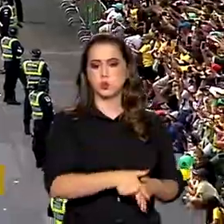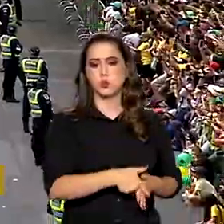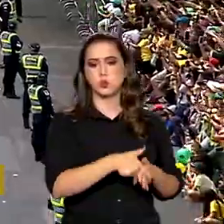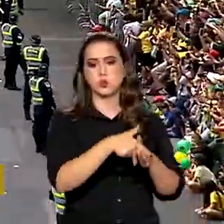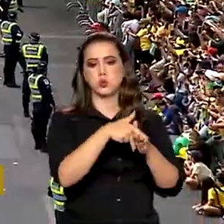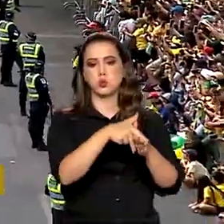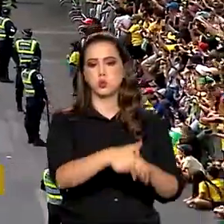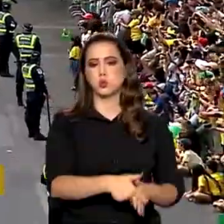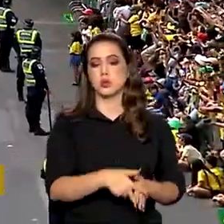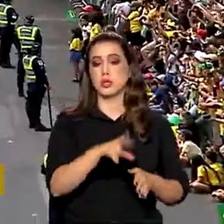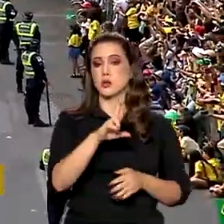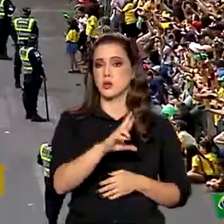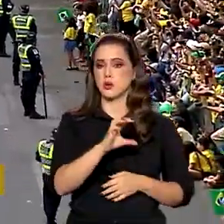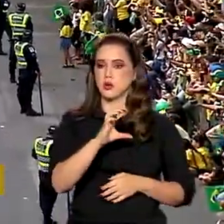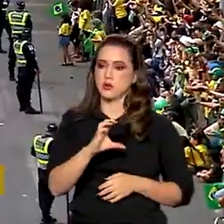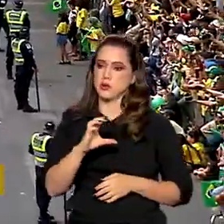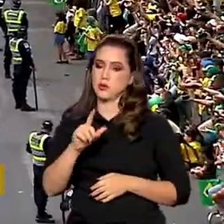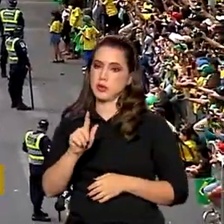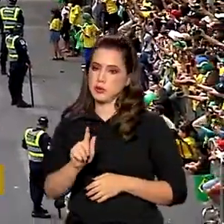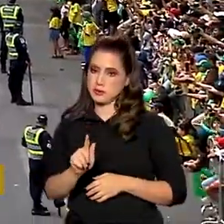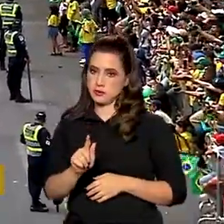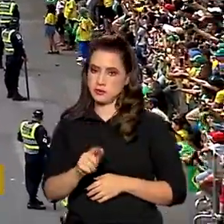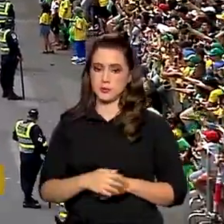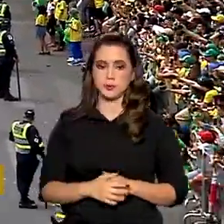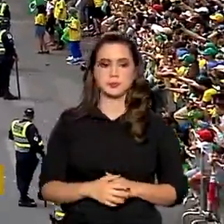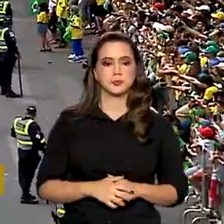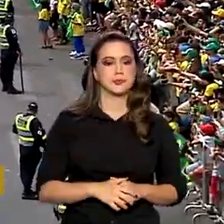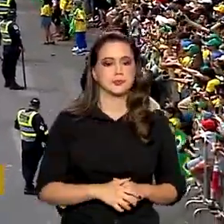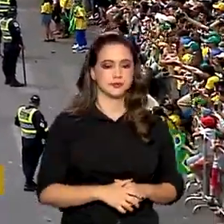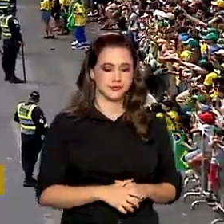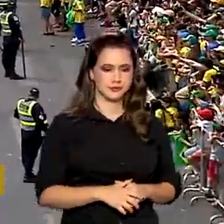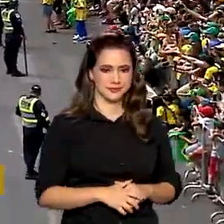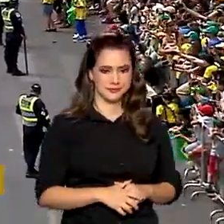o RCG ainda com o cerimonial.